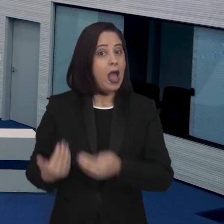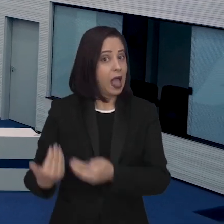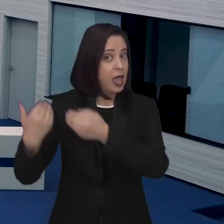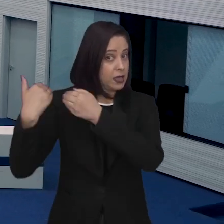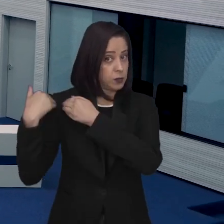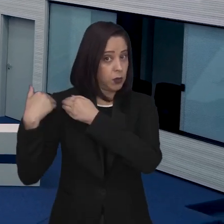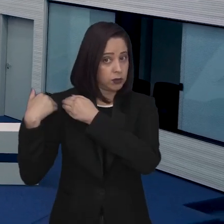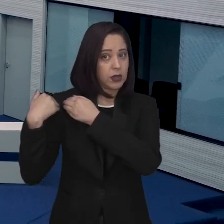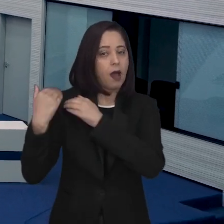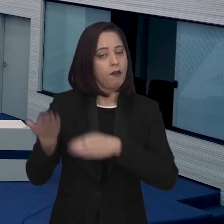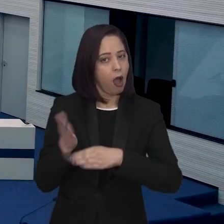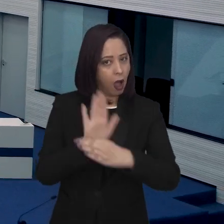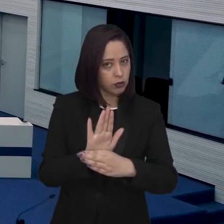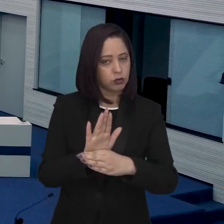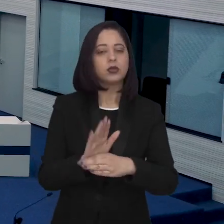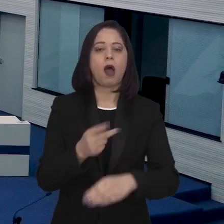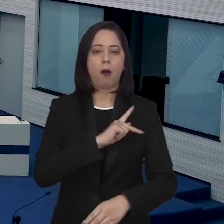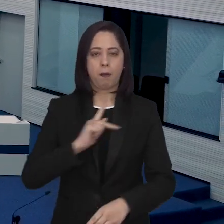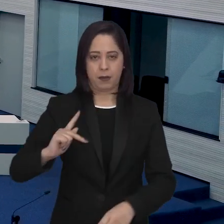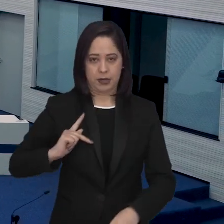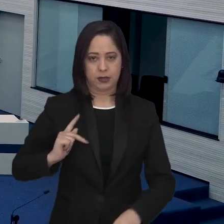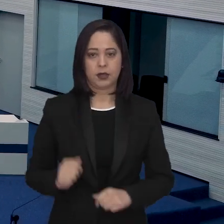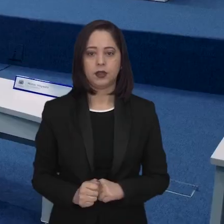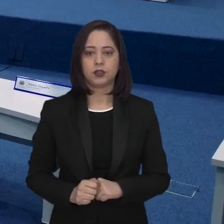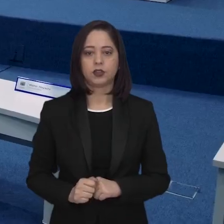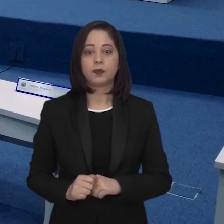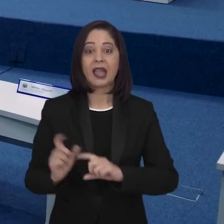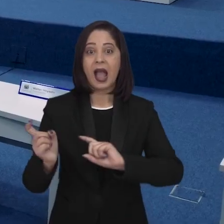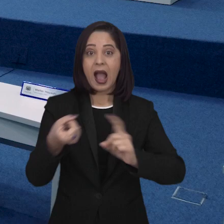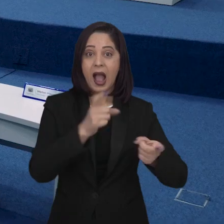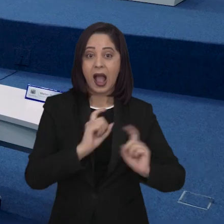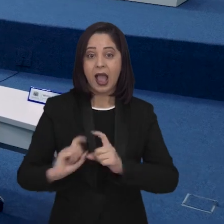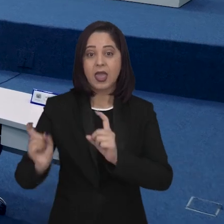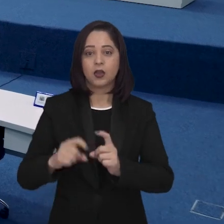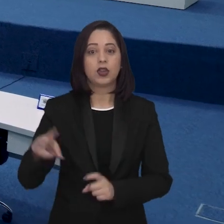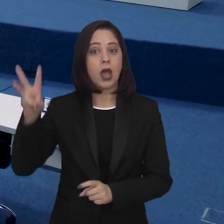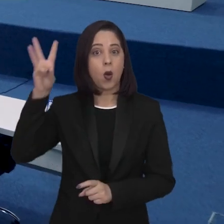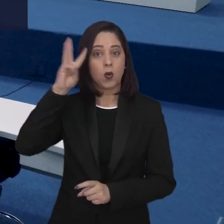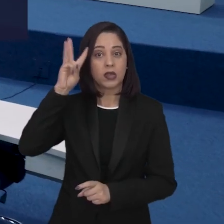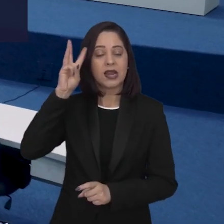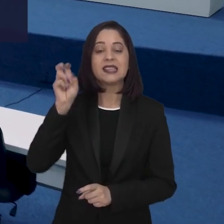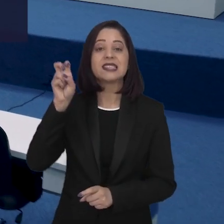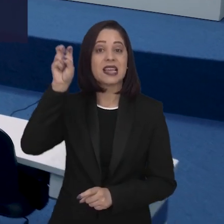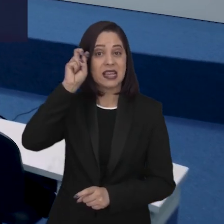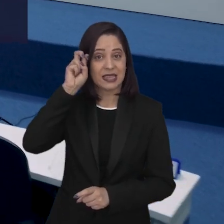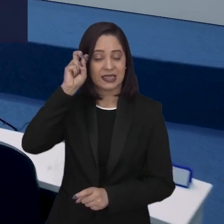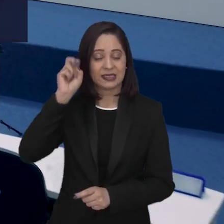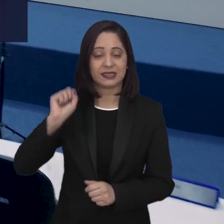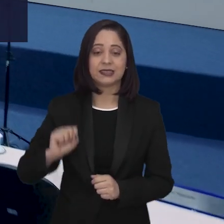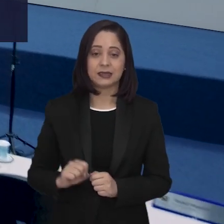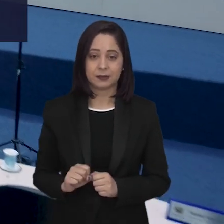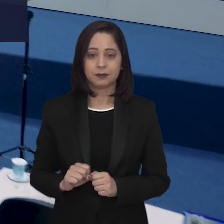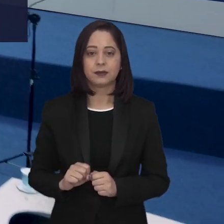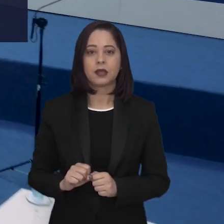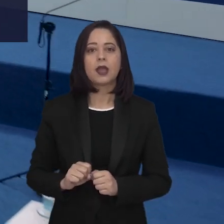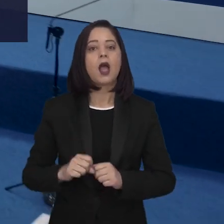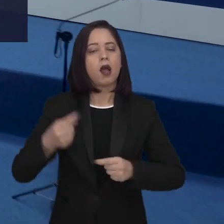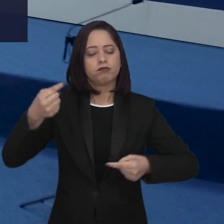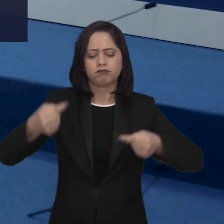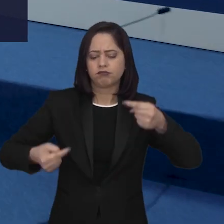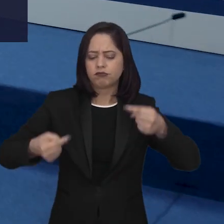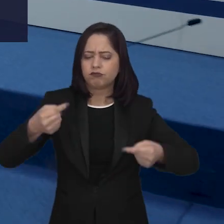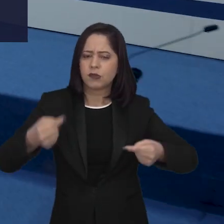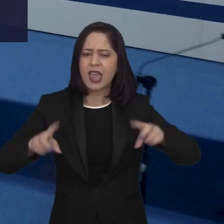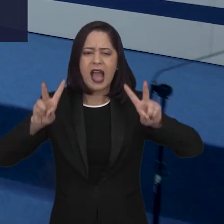secretário, responsável por auxiliar os trabalhos. As sessões ordinárias acontecem às terças e quintas-feiras.